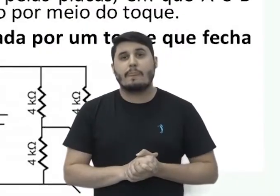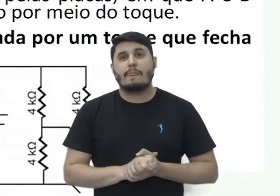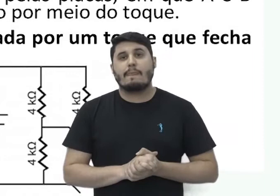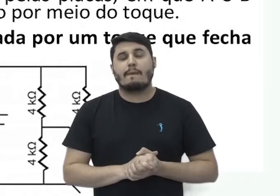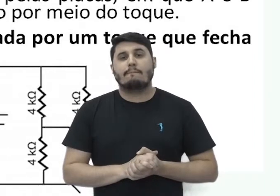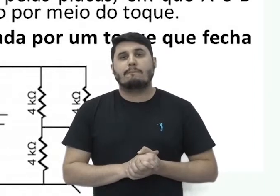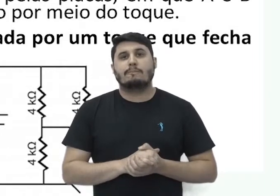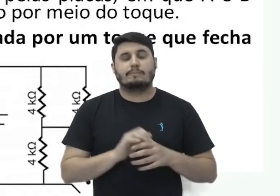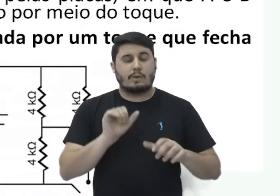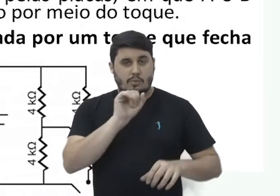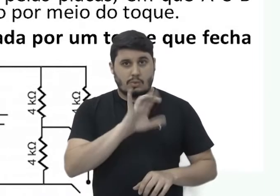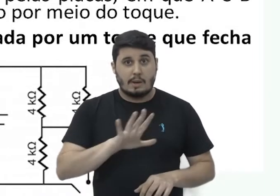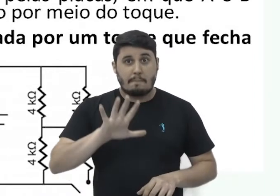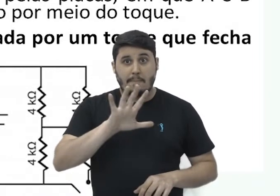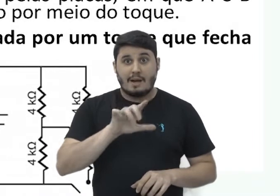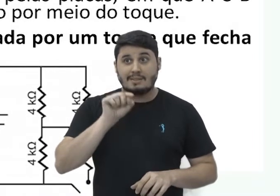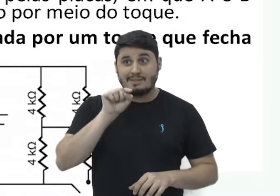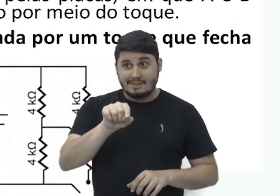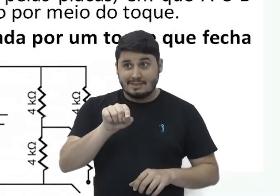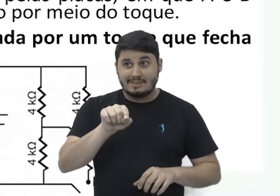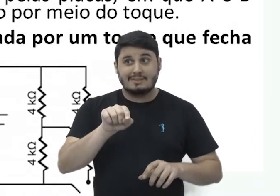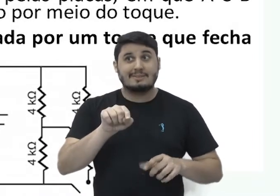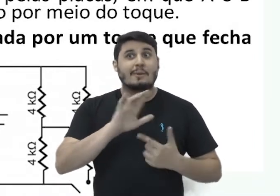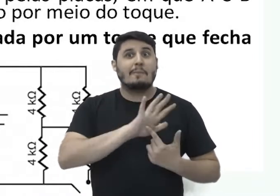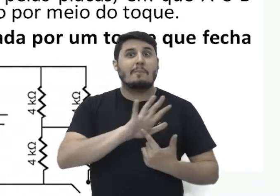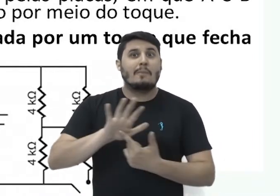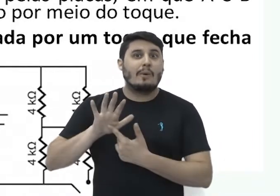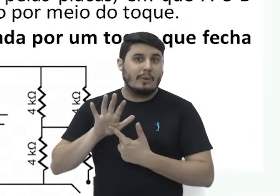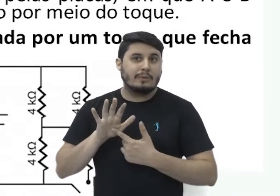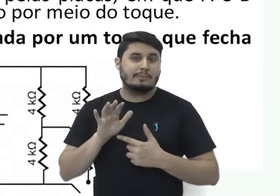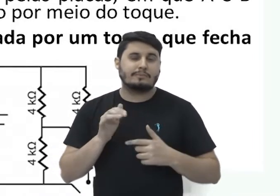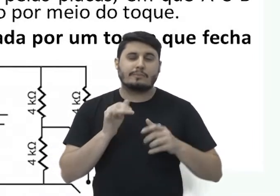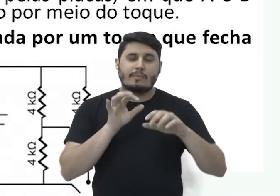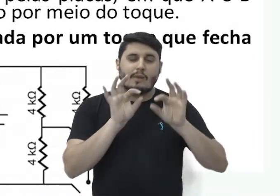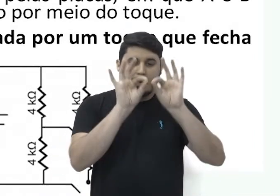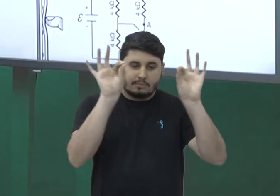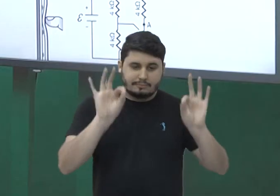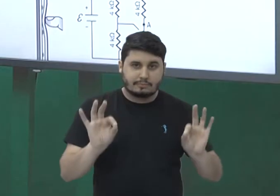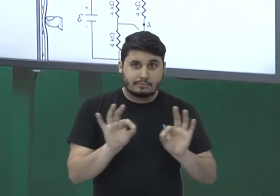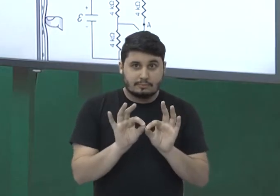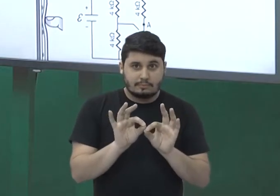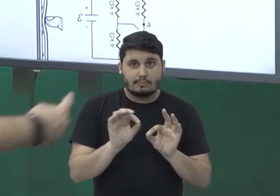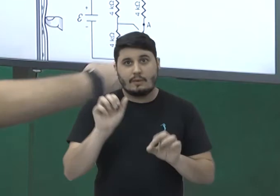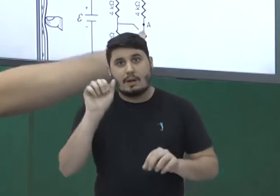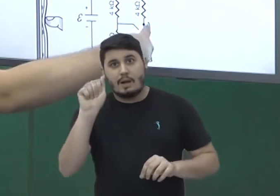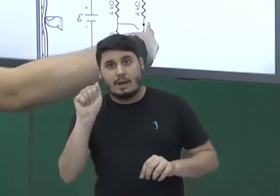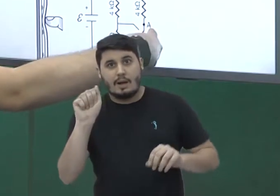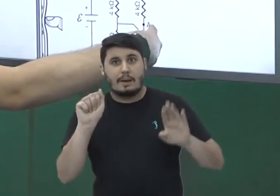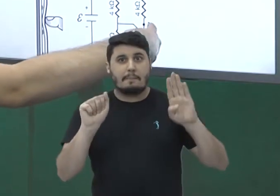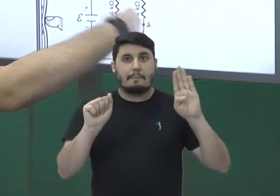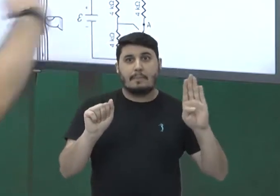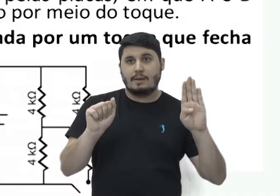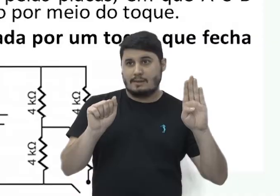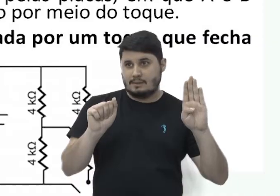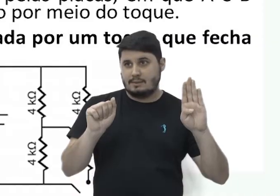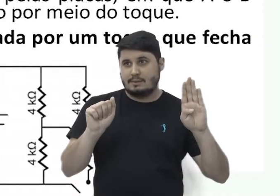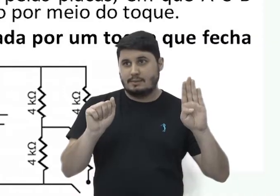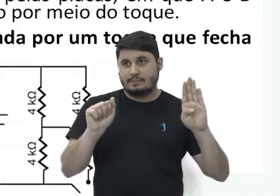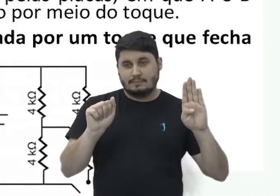é uma simplificação do circuito formado pelas placas, em que A e B, são esses dois pontos aqui,